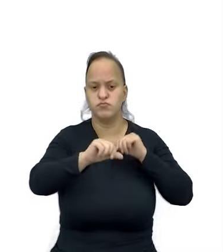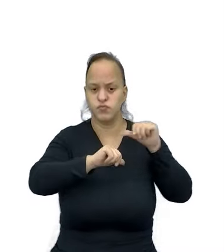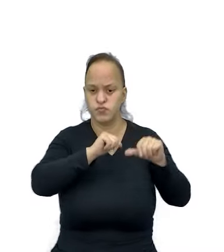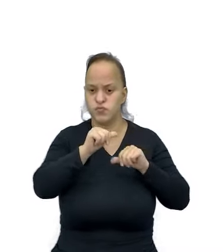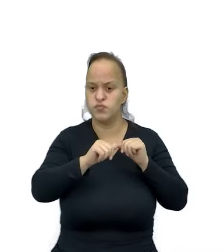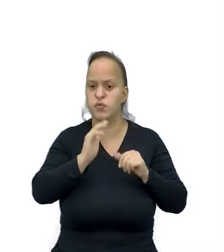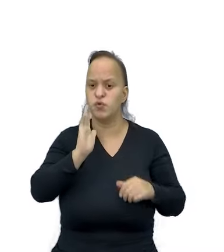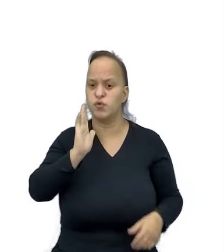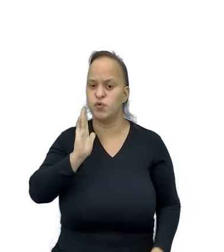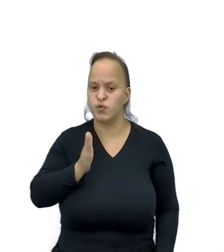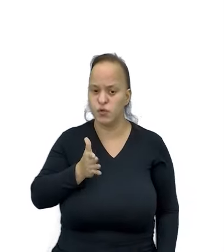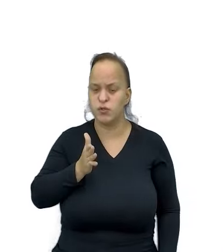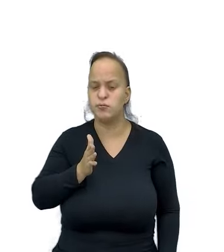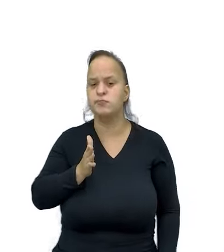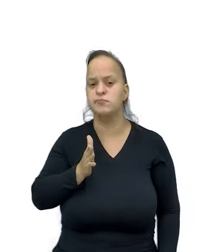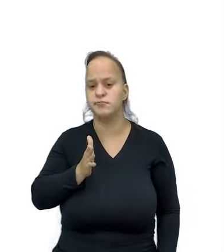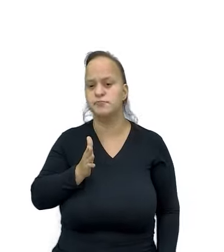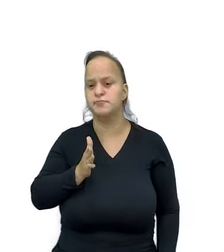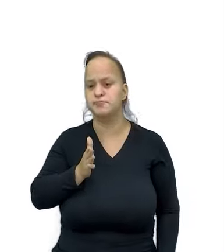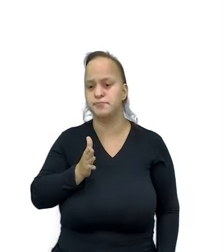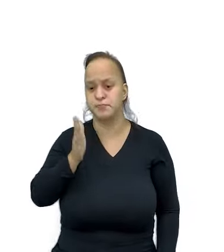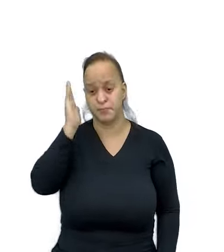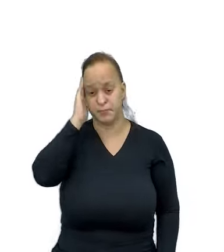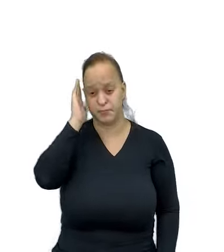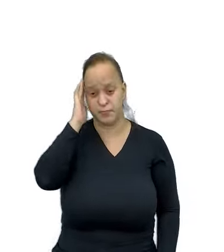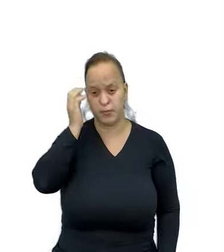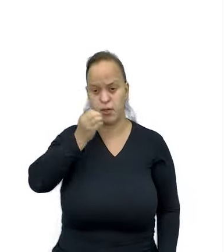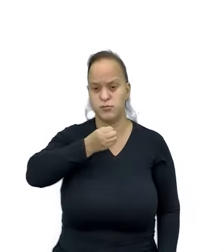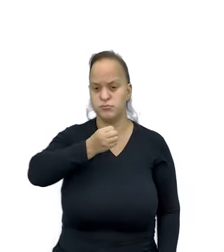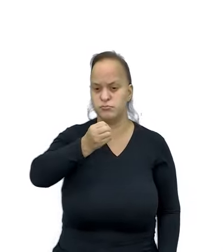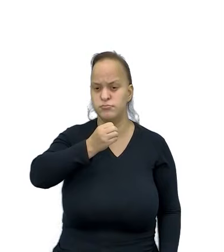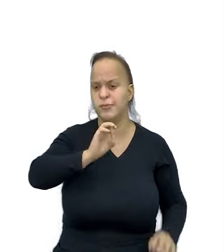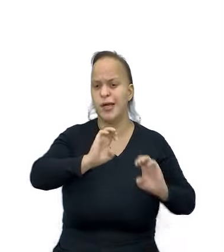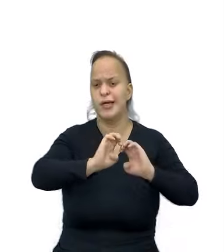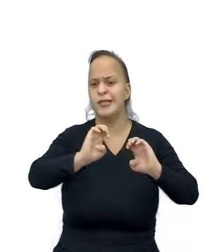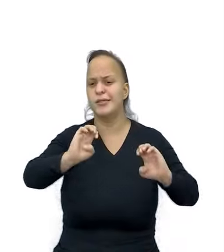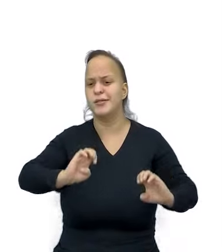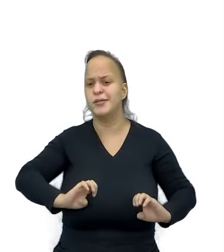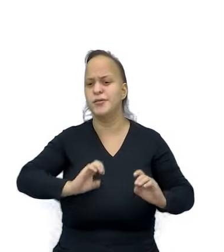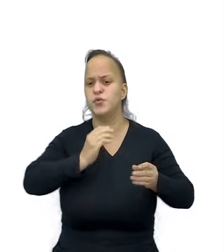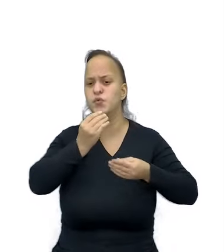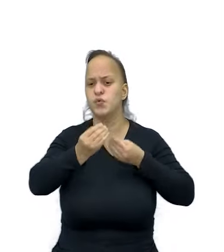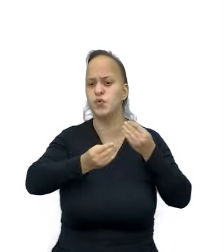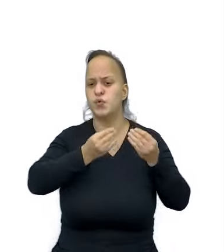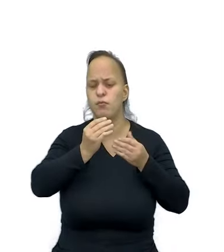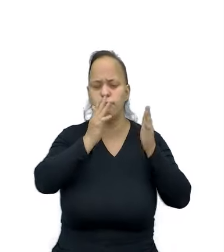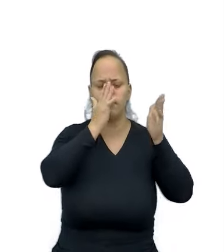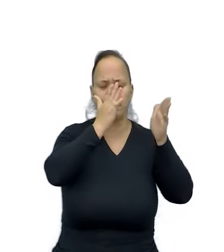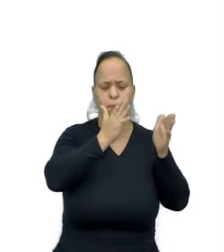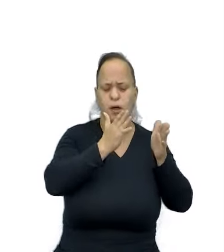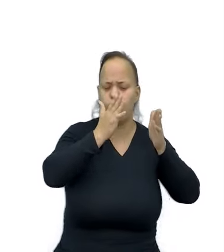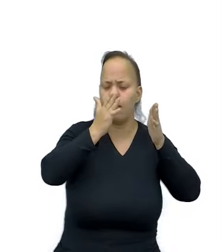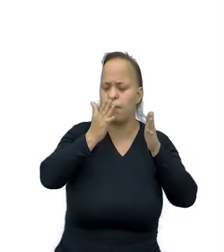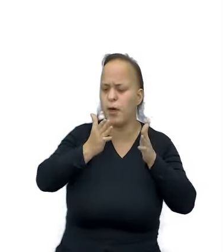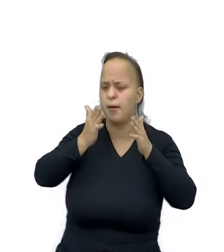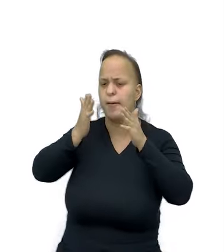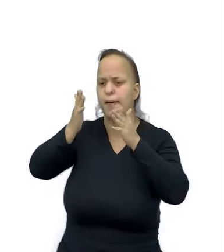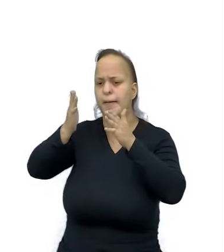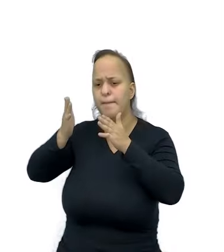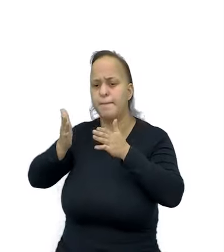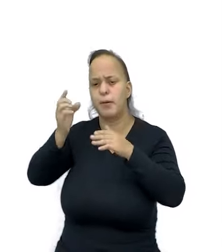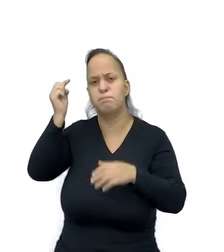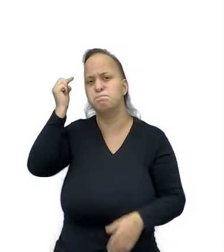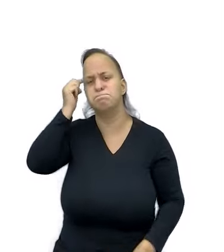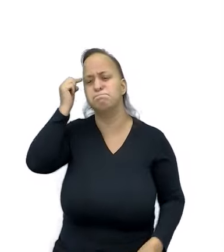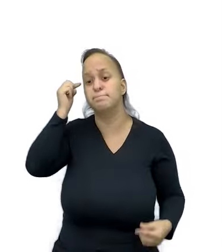ele passa a trabalhar, então, com a entrevista, vendo a estrutura da entrevista, como que ela é construída, né, de que forma,